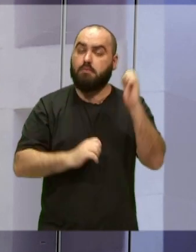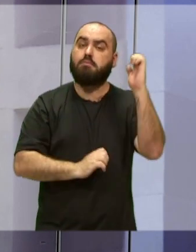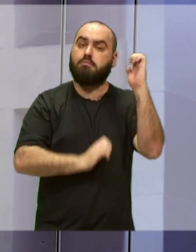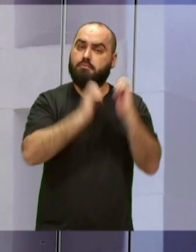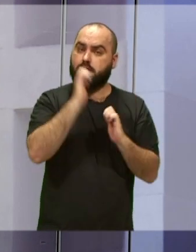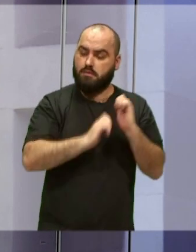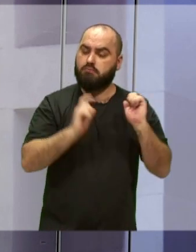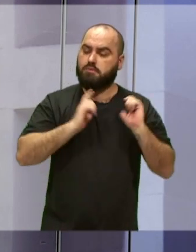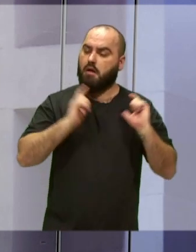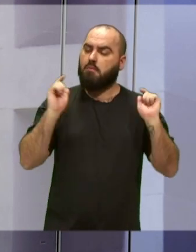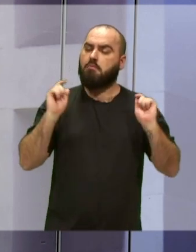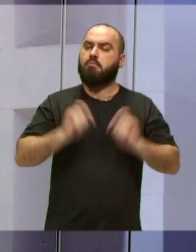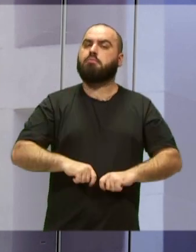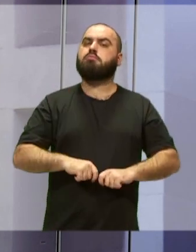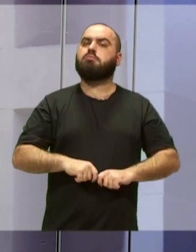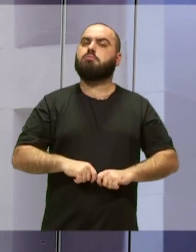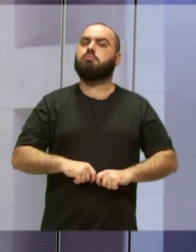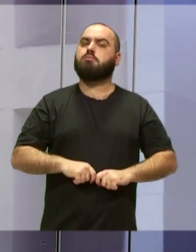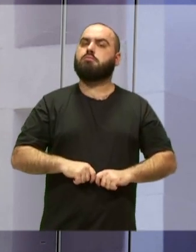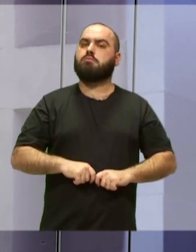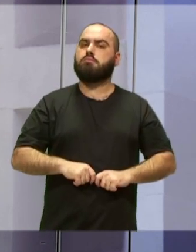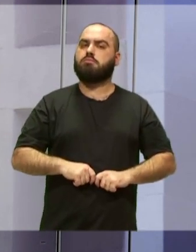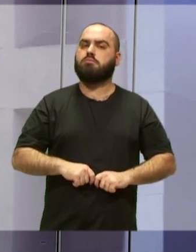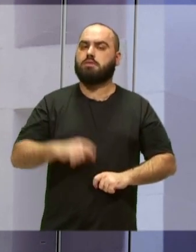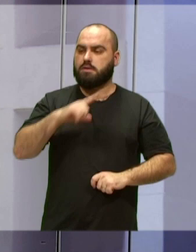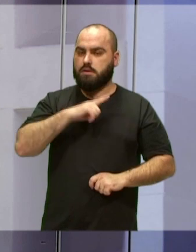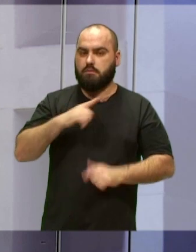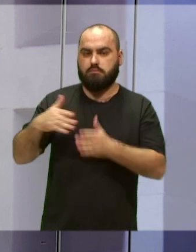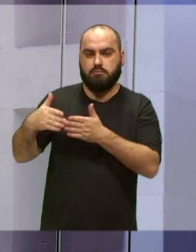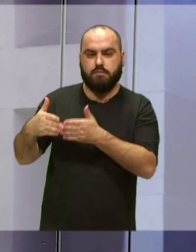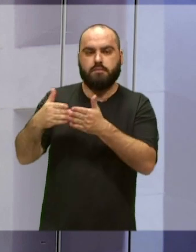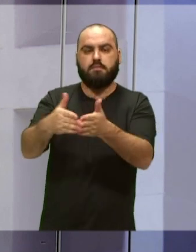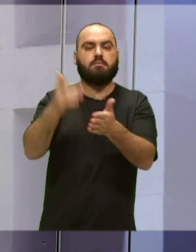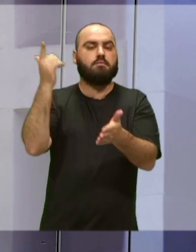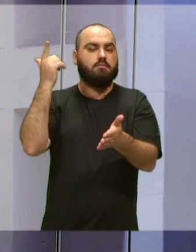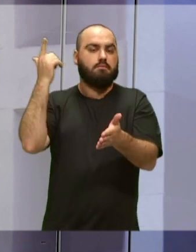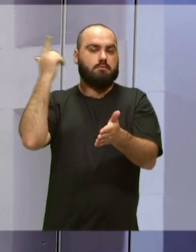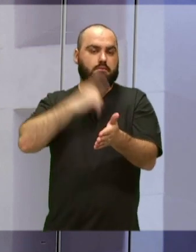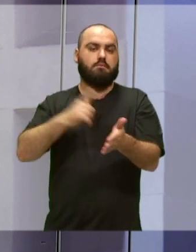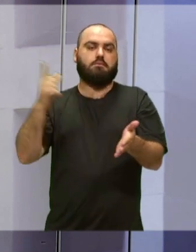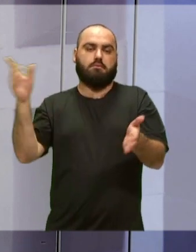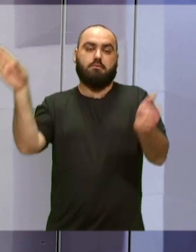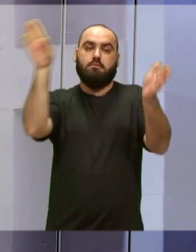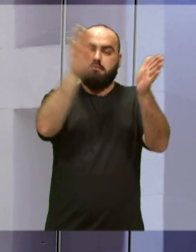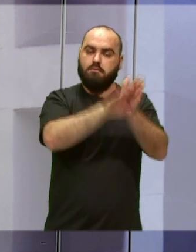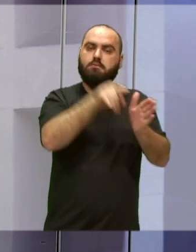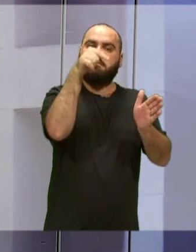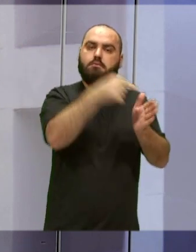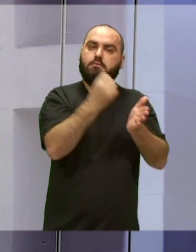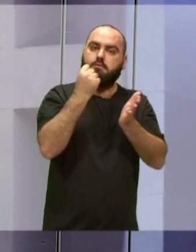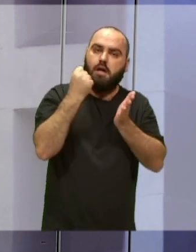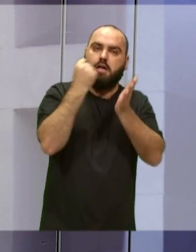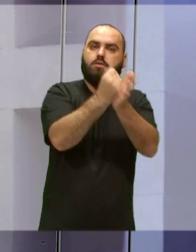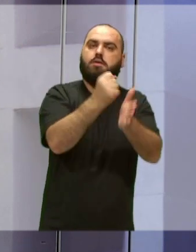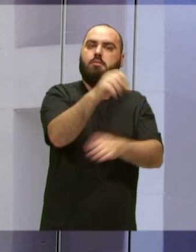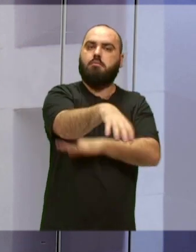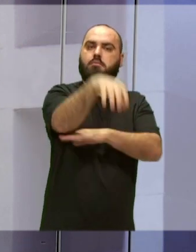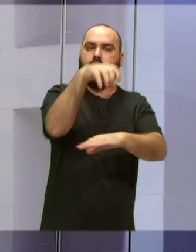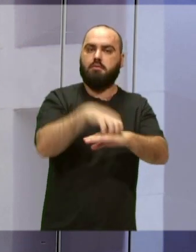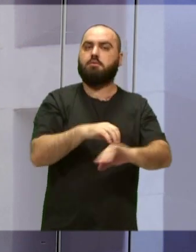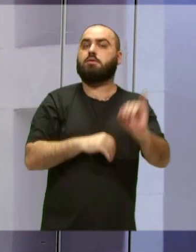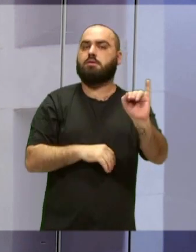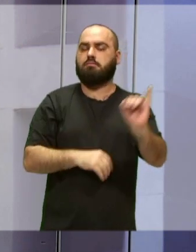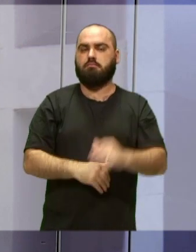tenha embarcação Tenha tenha linha para poder vir responder à altura do porto de itaria nós